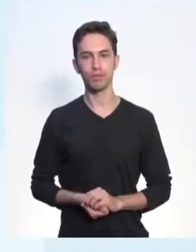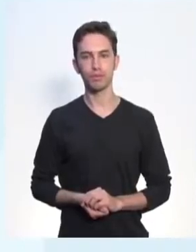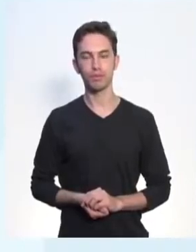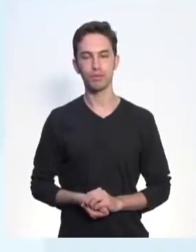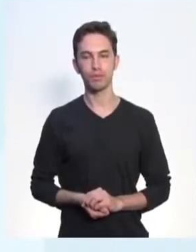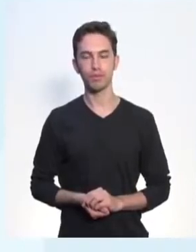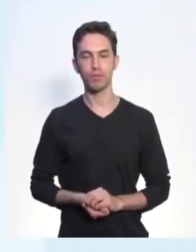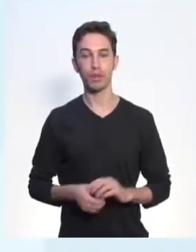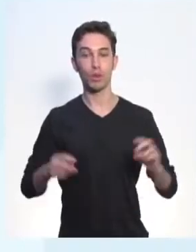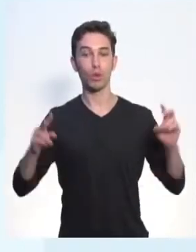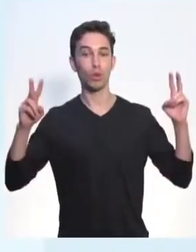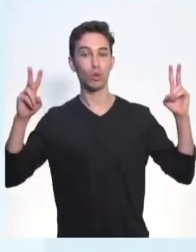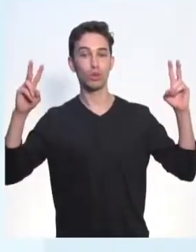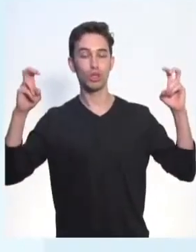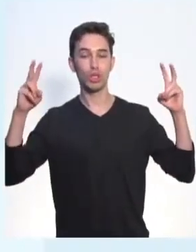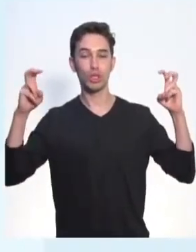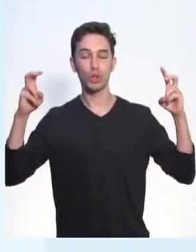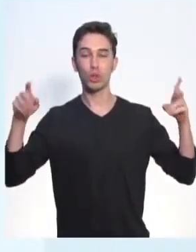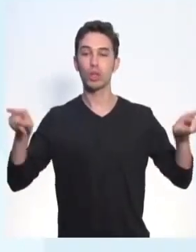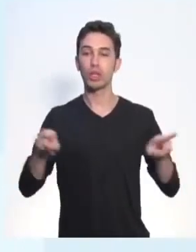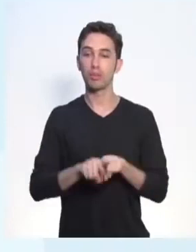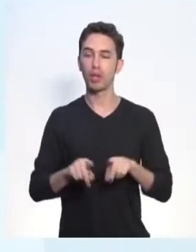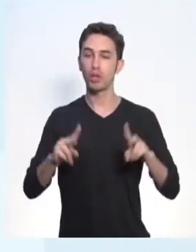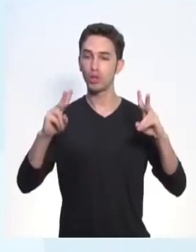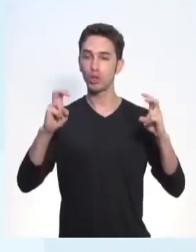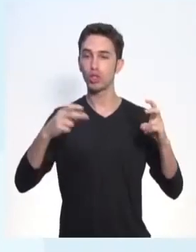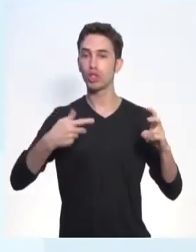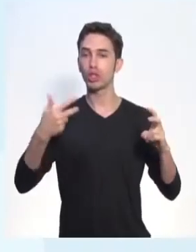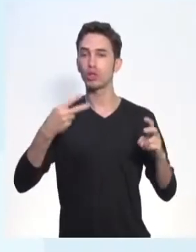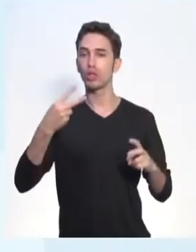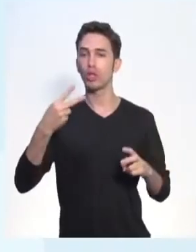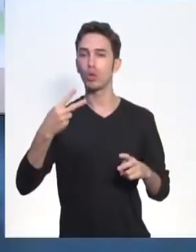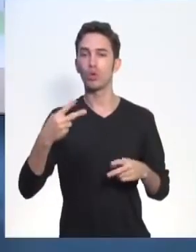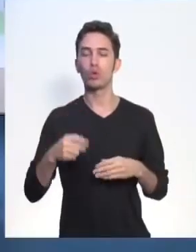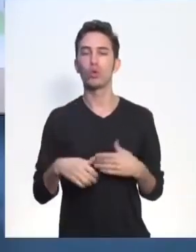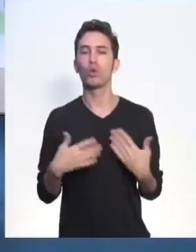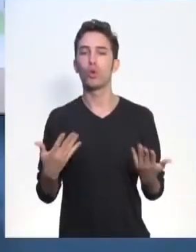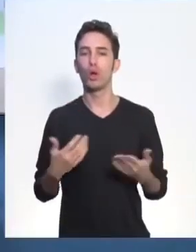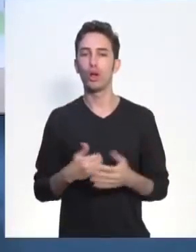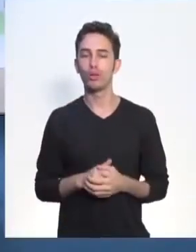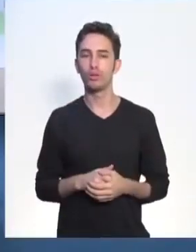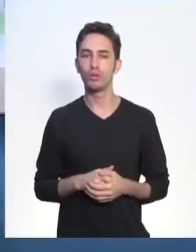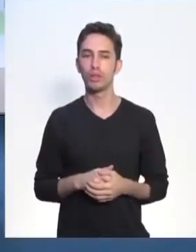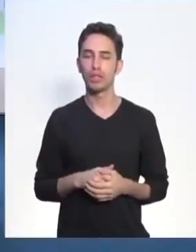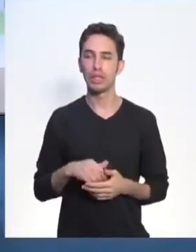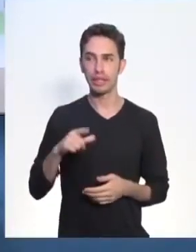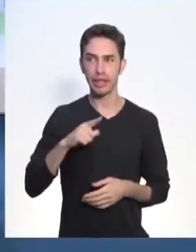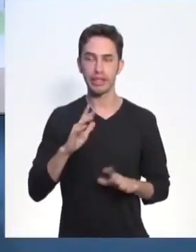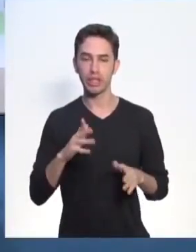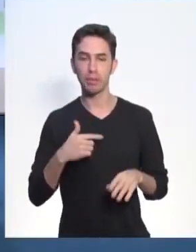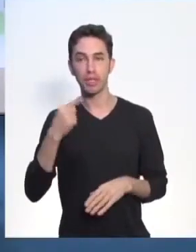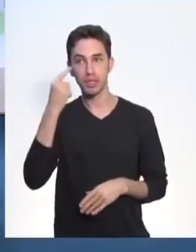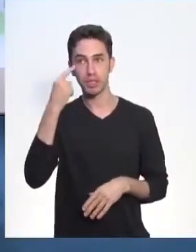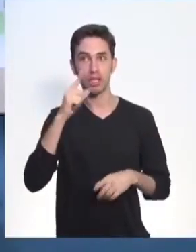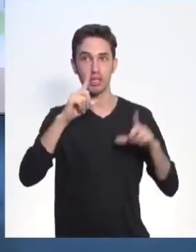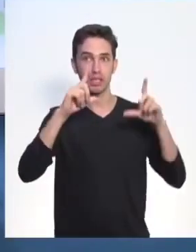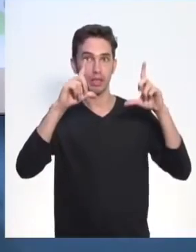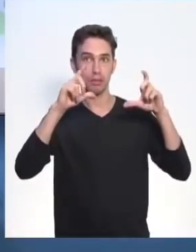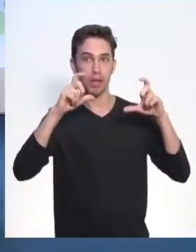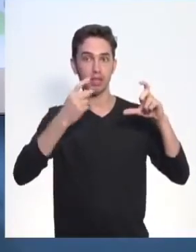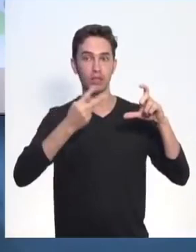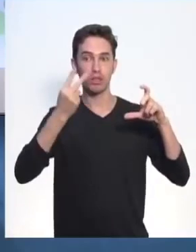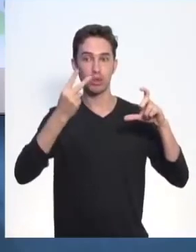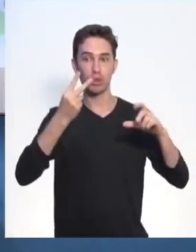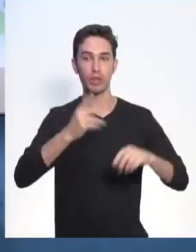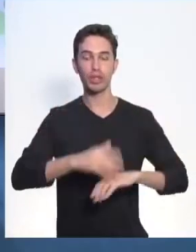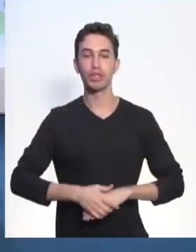Qual será o título e subtítulo? Já tem título e subtítulo? Pensando que nós escolhemos a imagem número 2, hein?